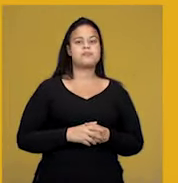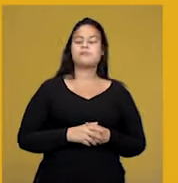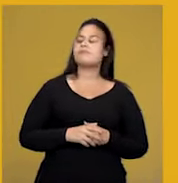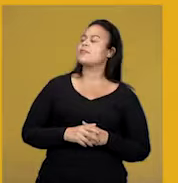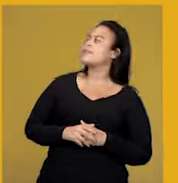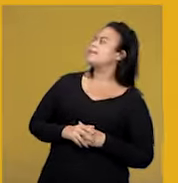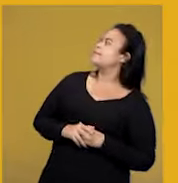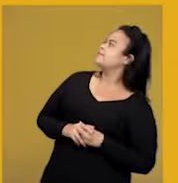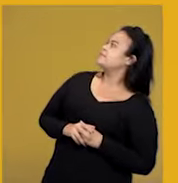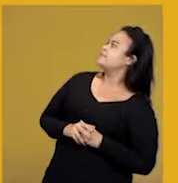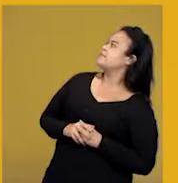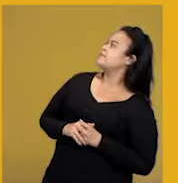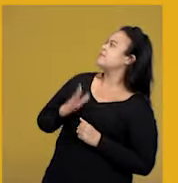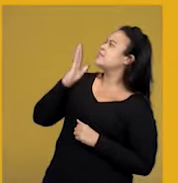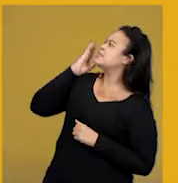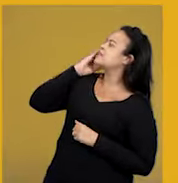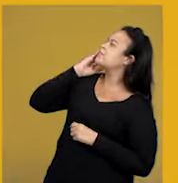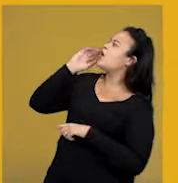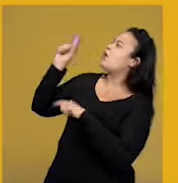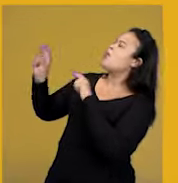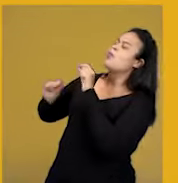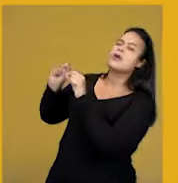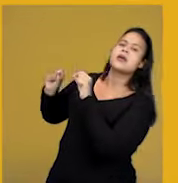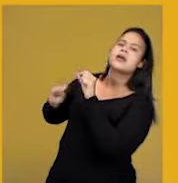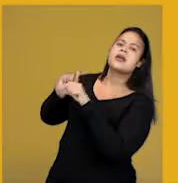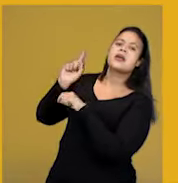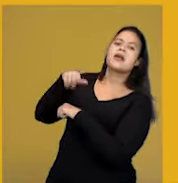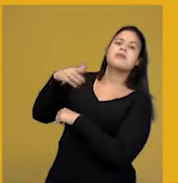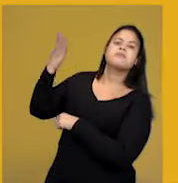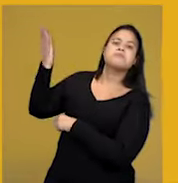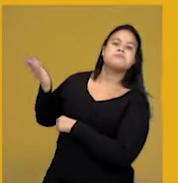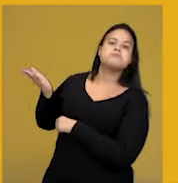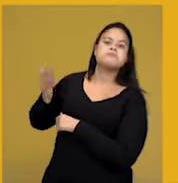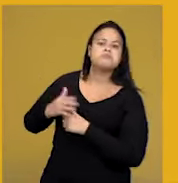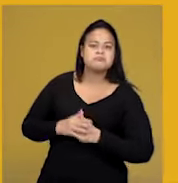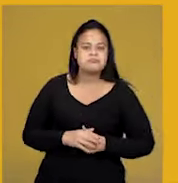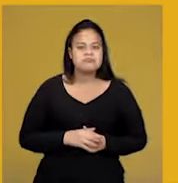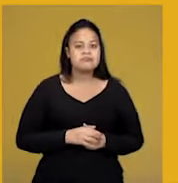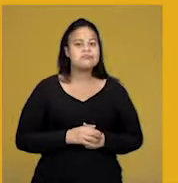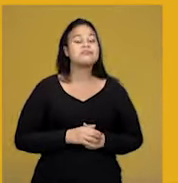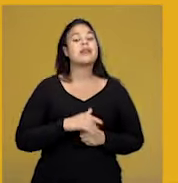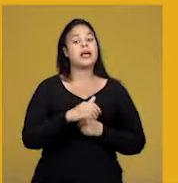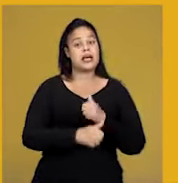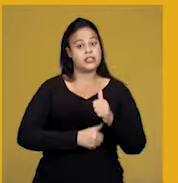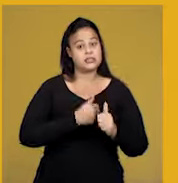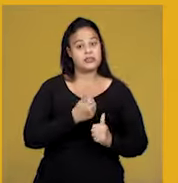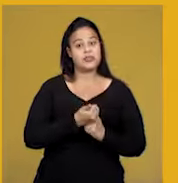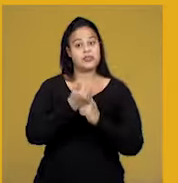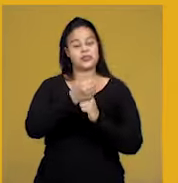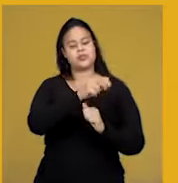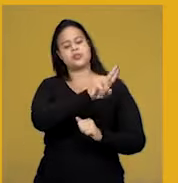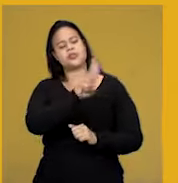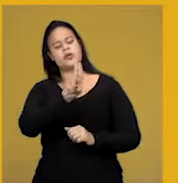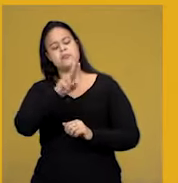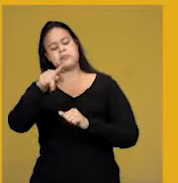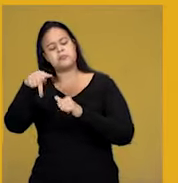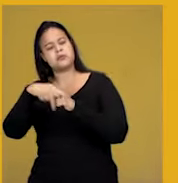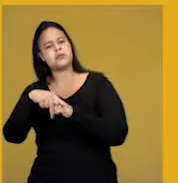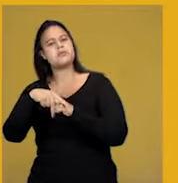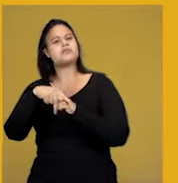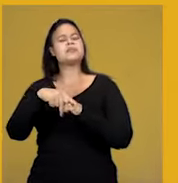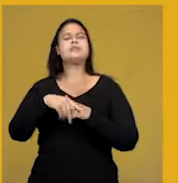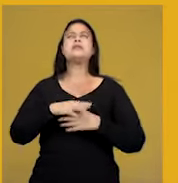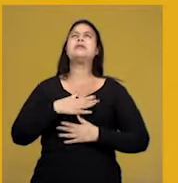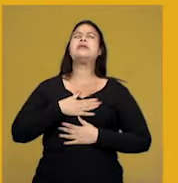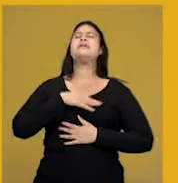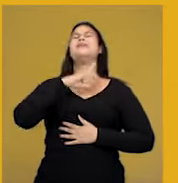Então vamos começar a saber o que é pronome. Vai pedir você para substituir um nome por pronome e você vai falar, meu Deus,